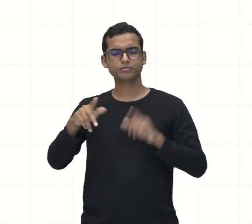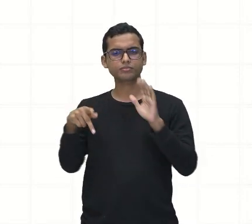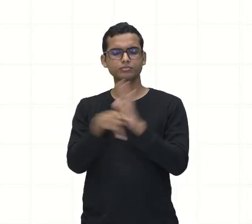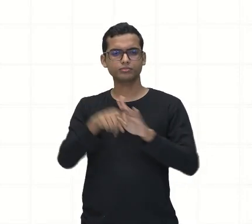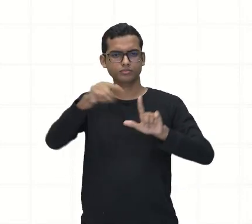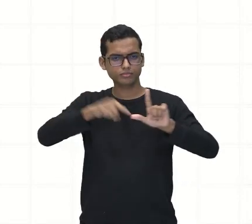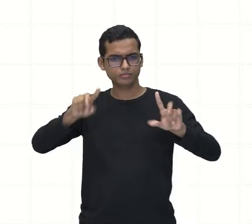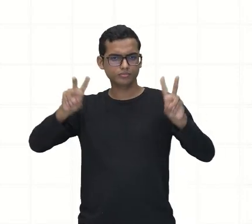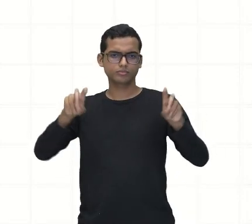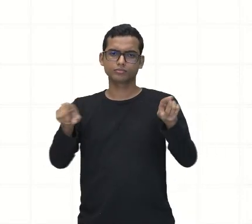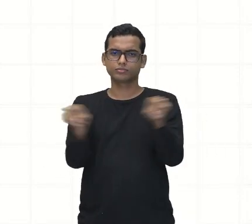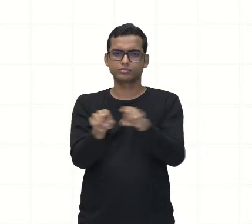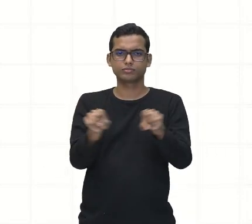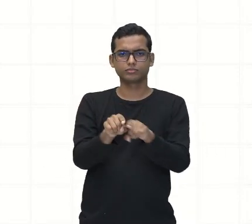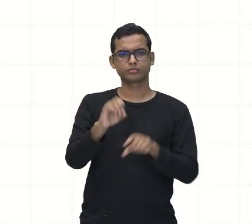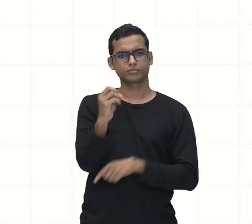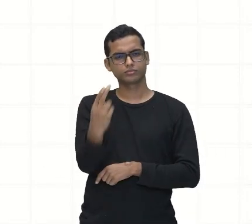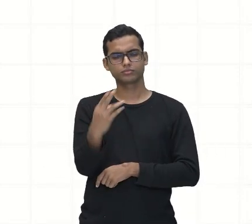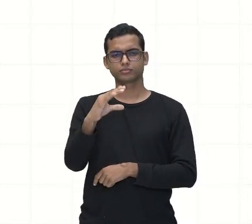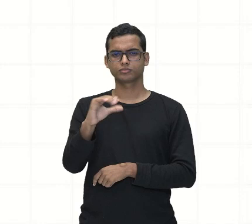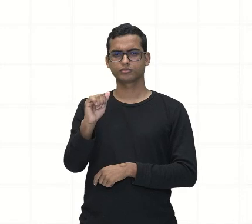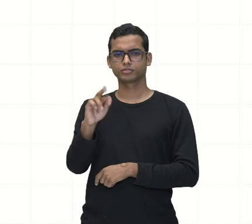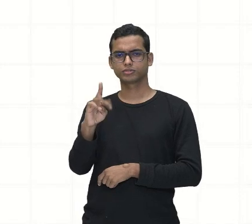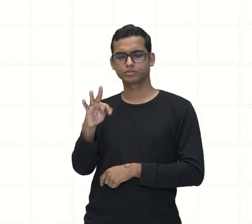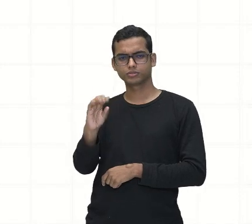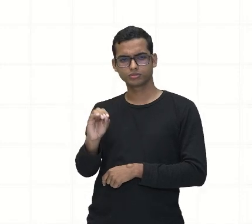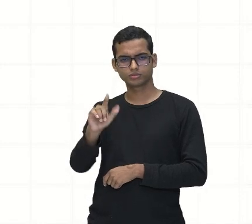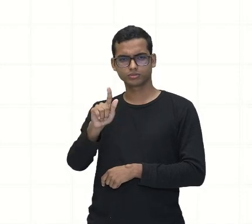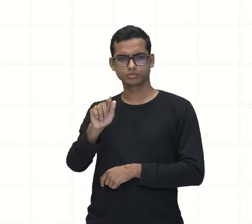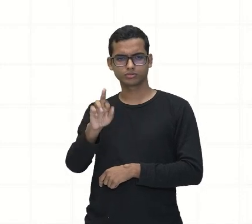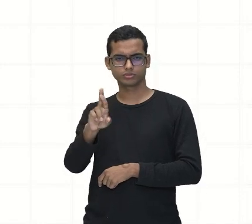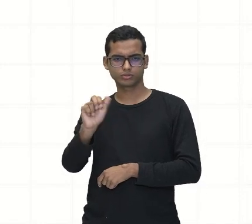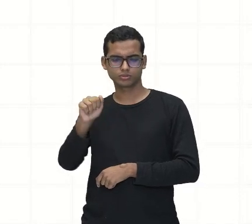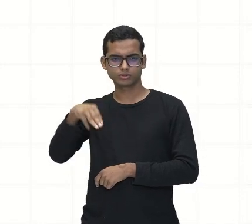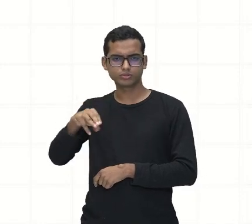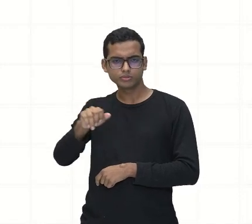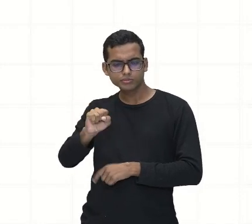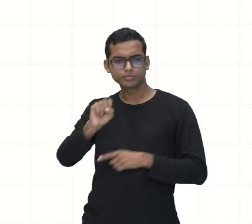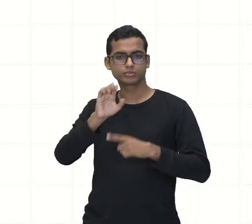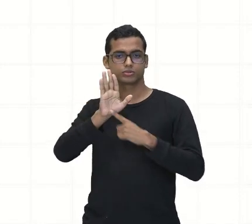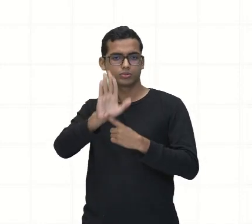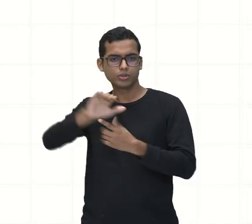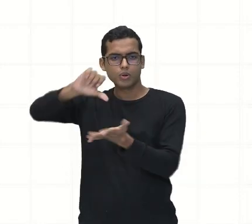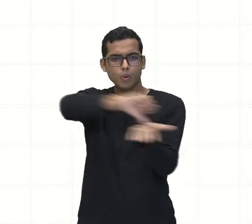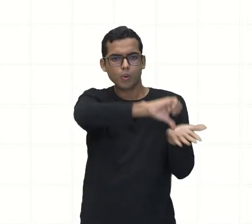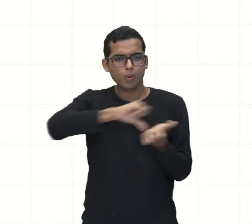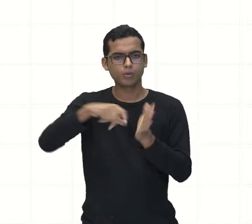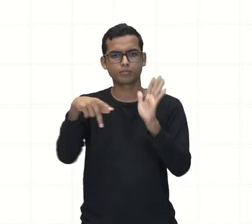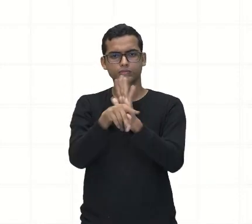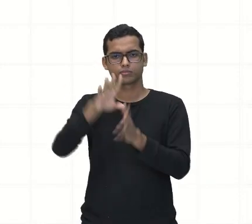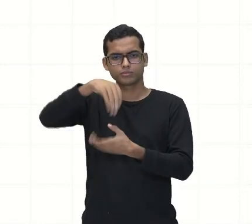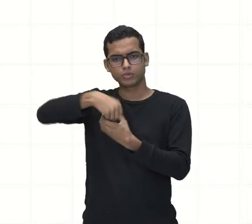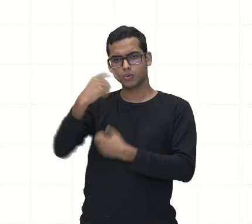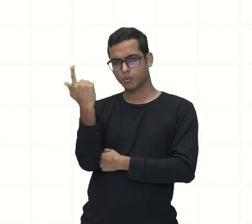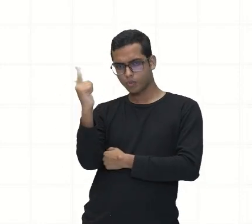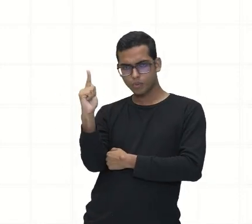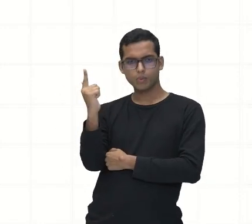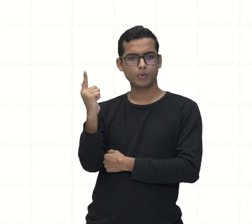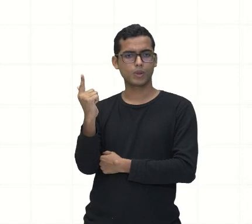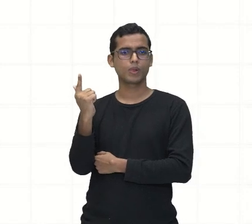cartogramas, são representações visuais de dados geográficos em um mapa. Eles